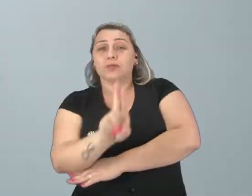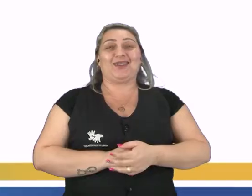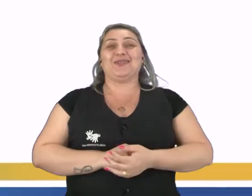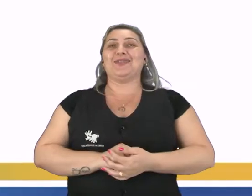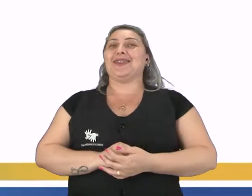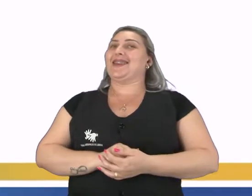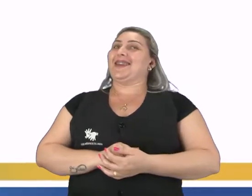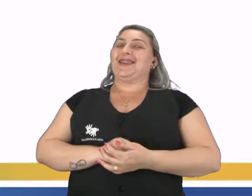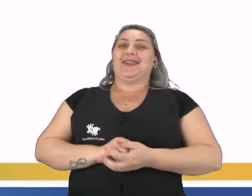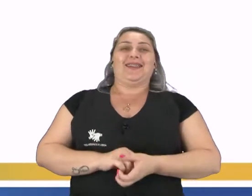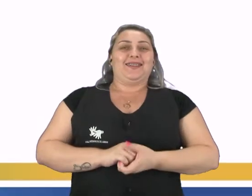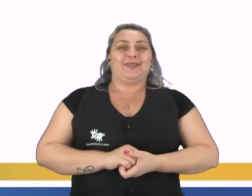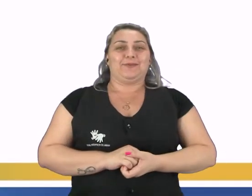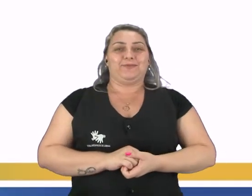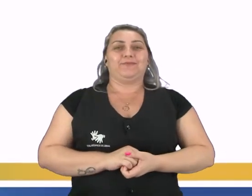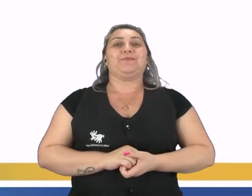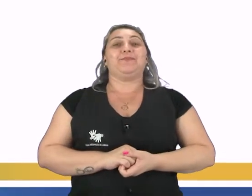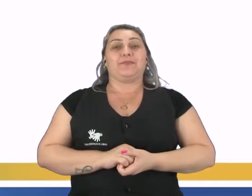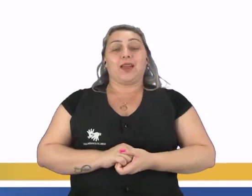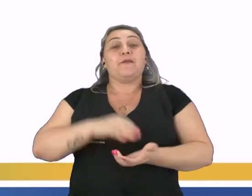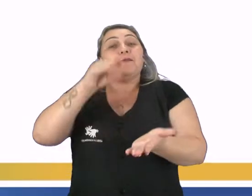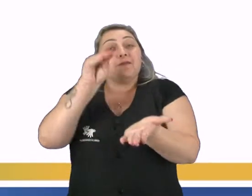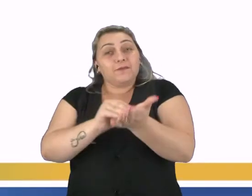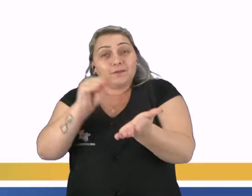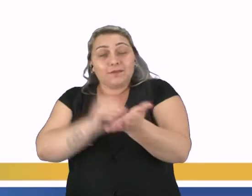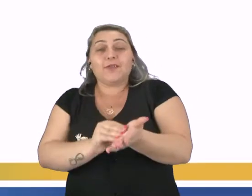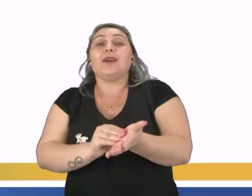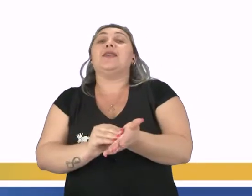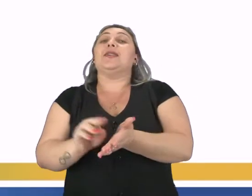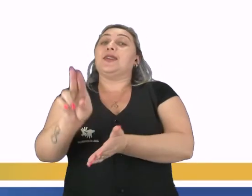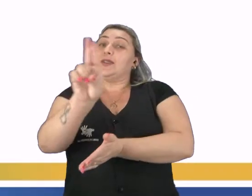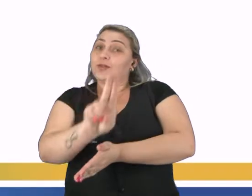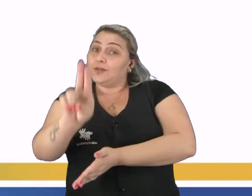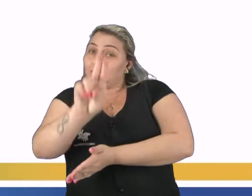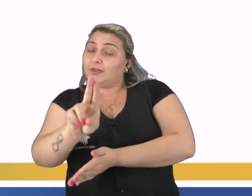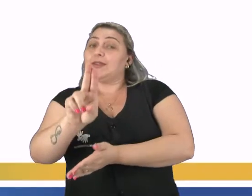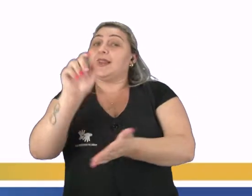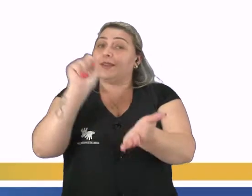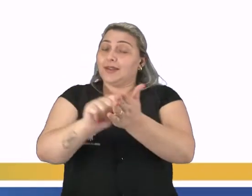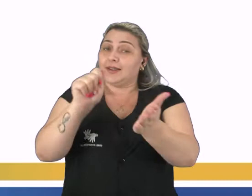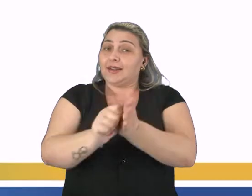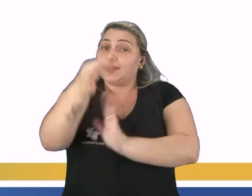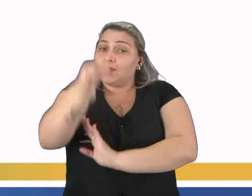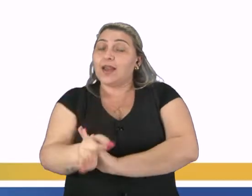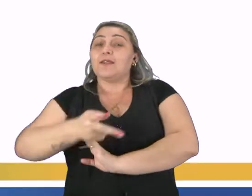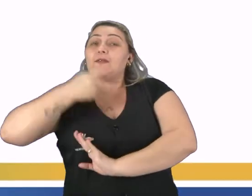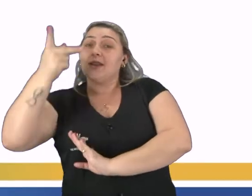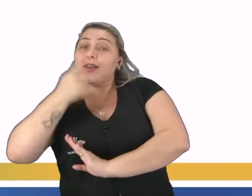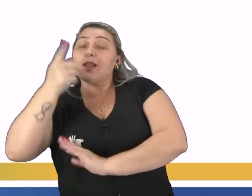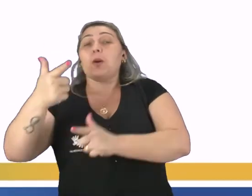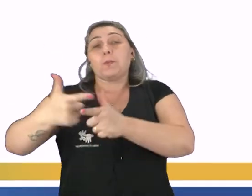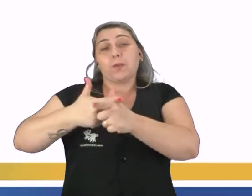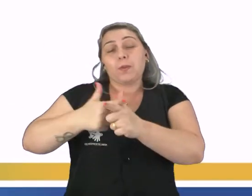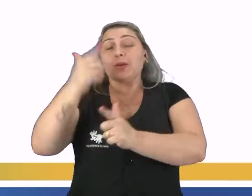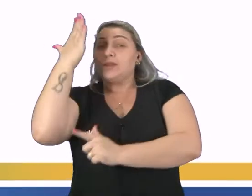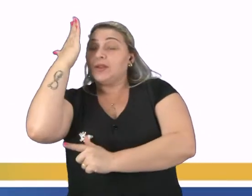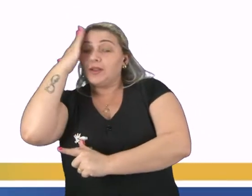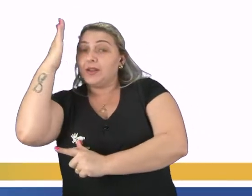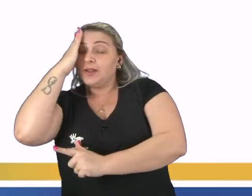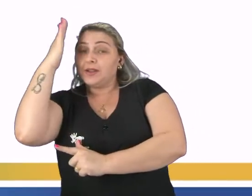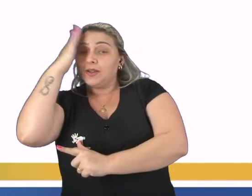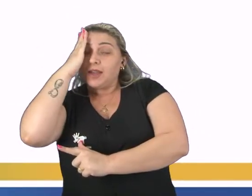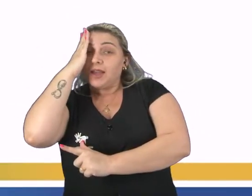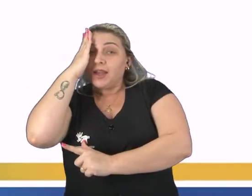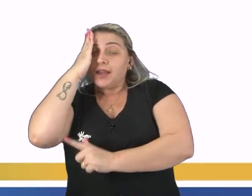linguagem? São desvios não intencionais da norma padrão da língua, gerando problemas de entendimento